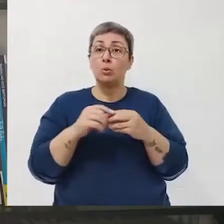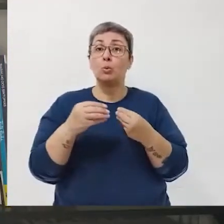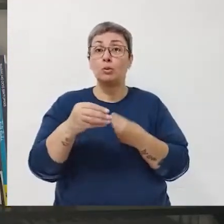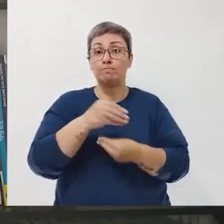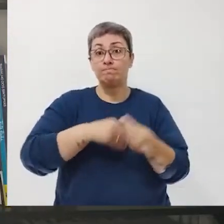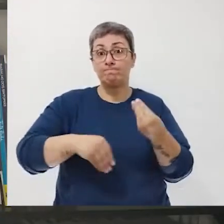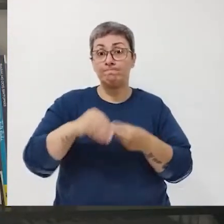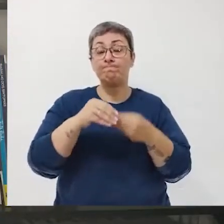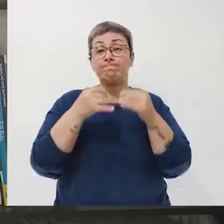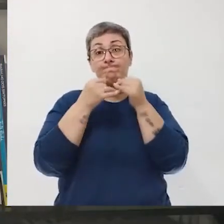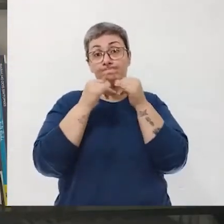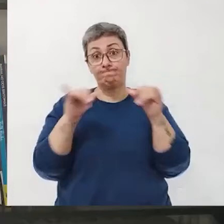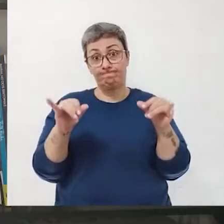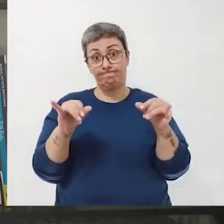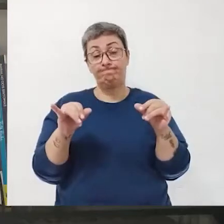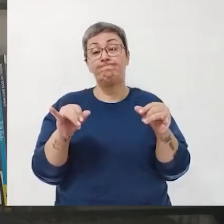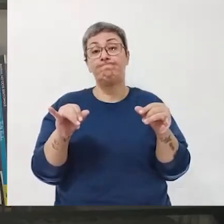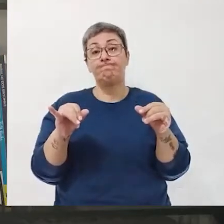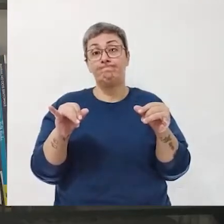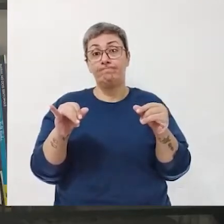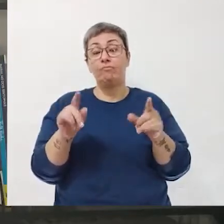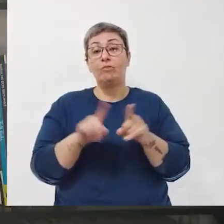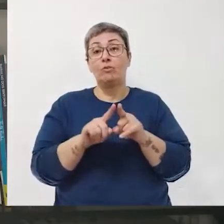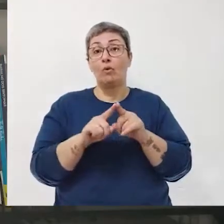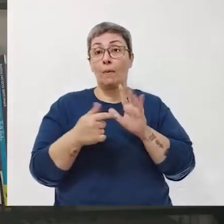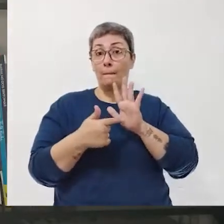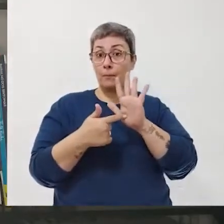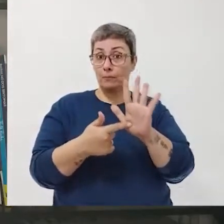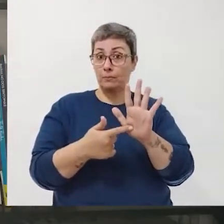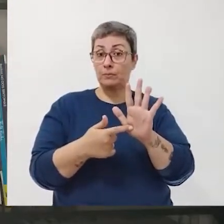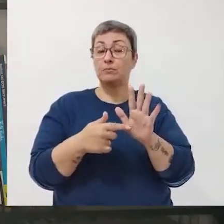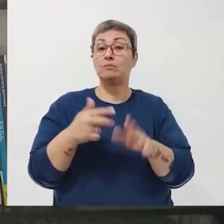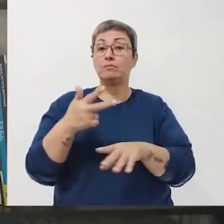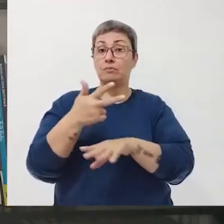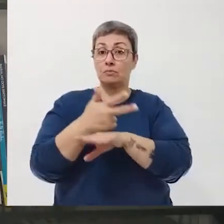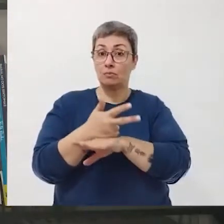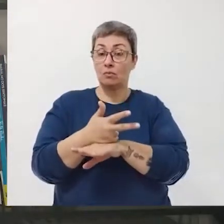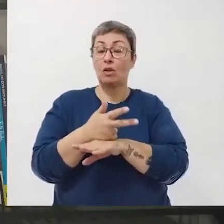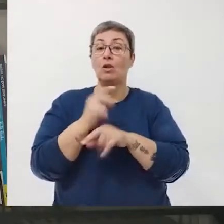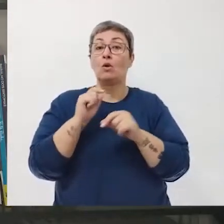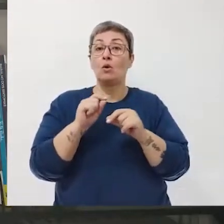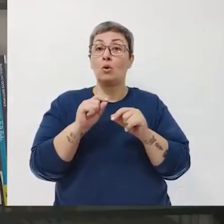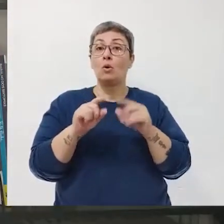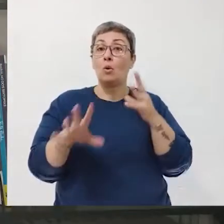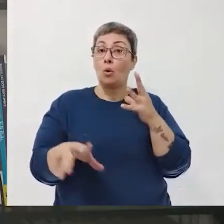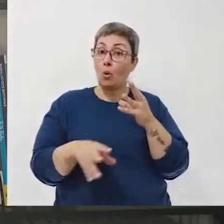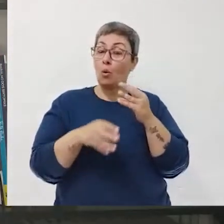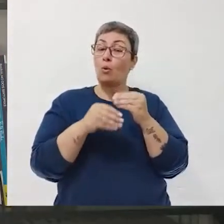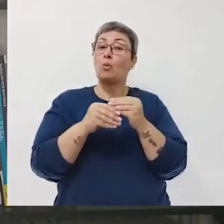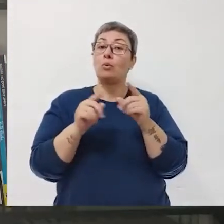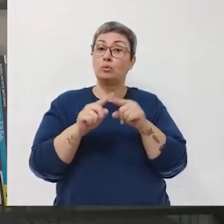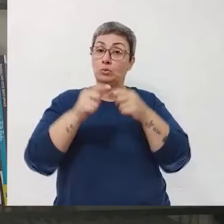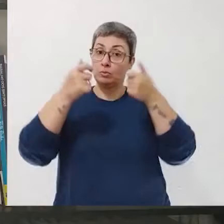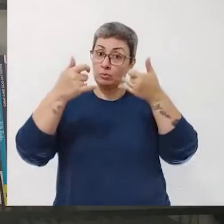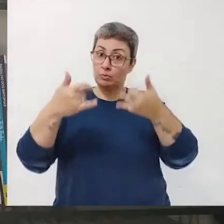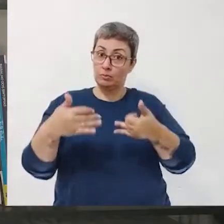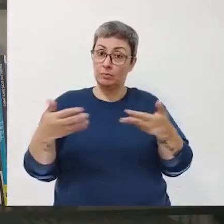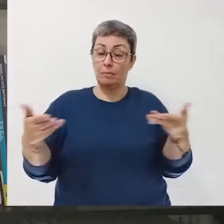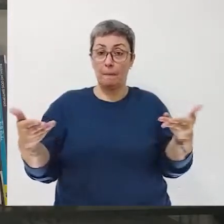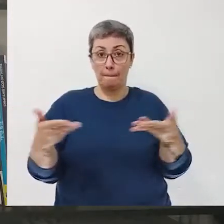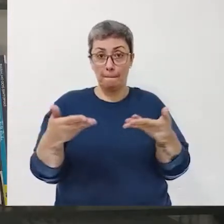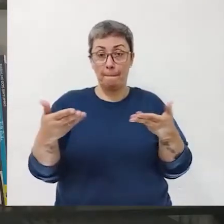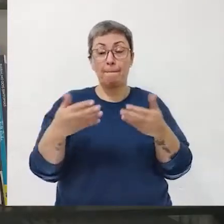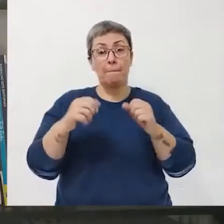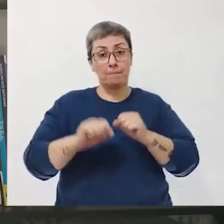quê? Energia. Eu vou mostrar um vídeo aí para vocês, para ilustrar um pouquinho isso que a gente está falando,